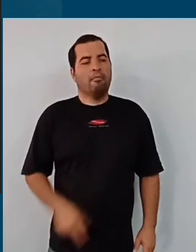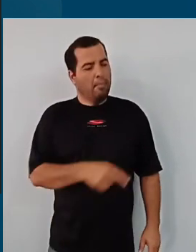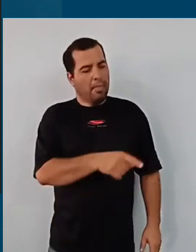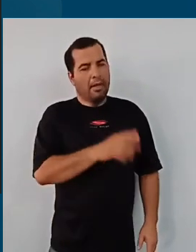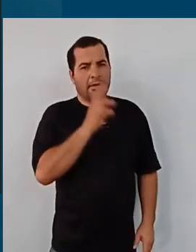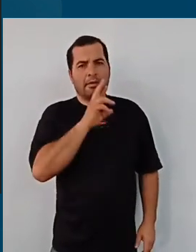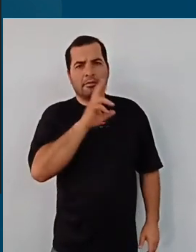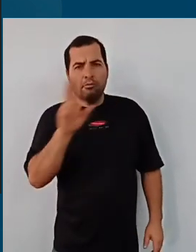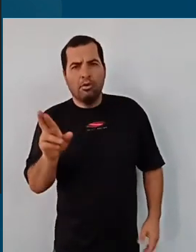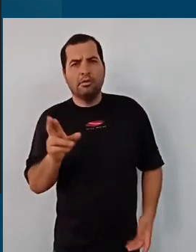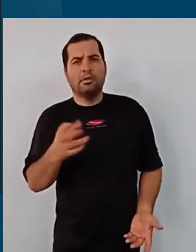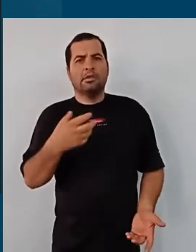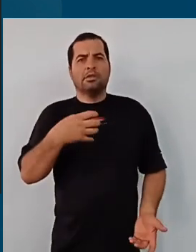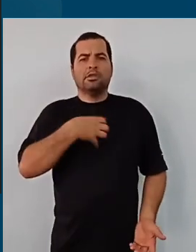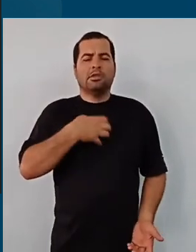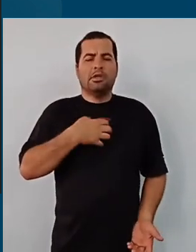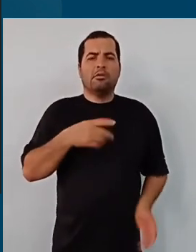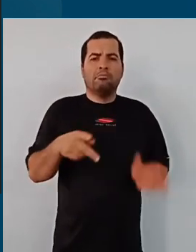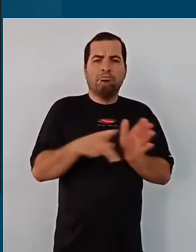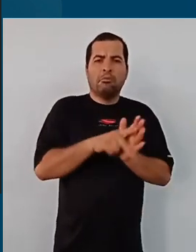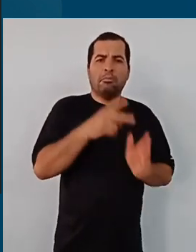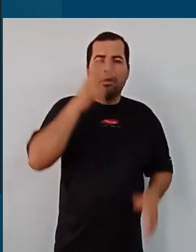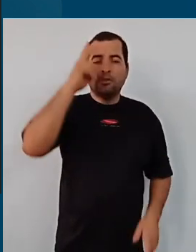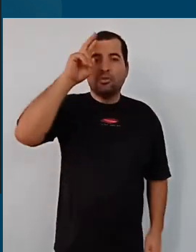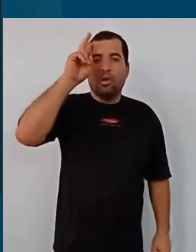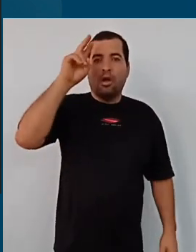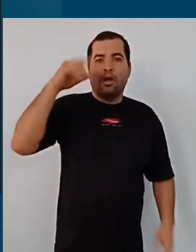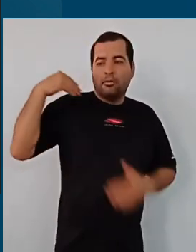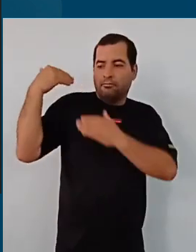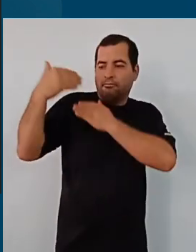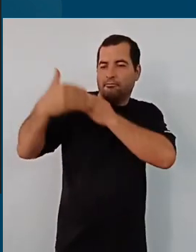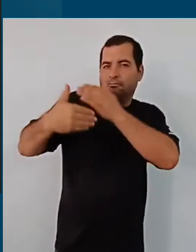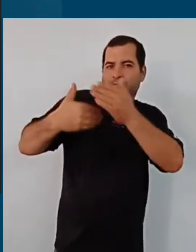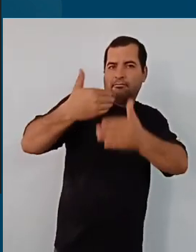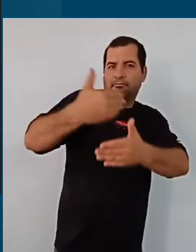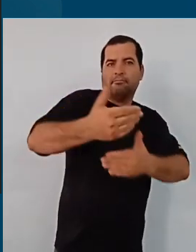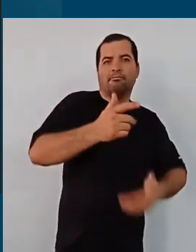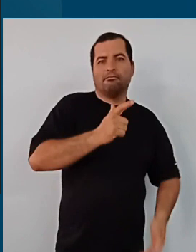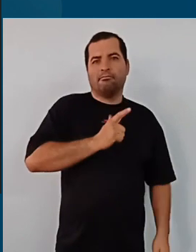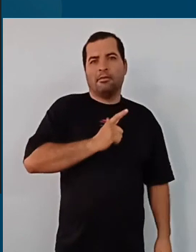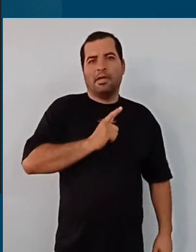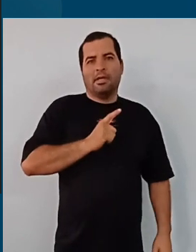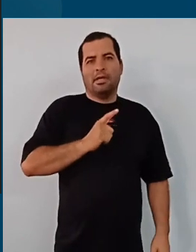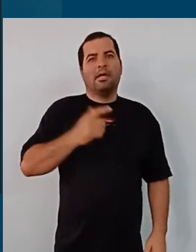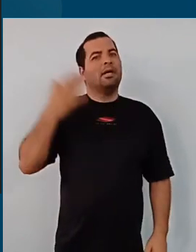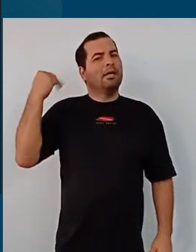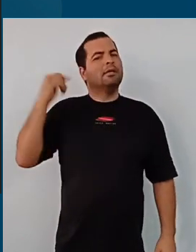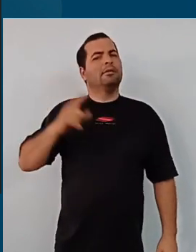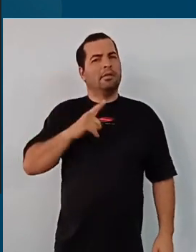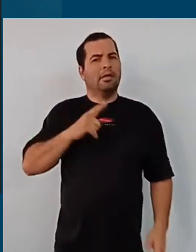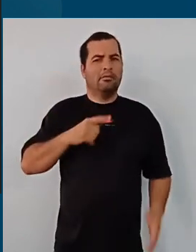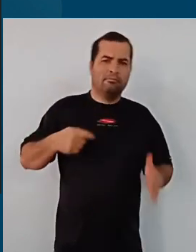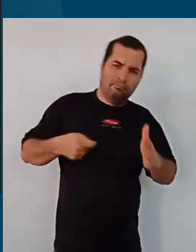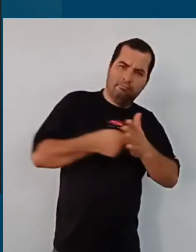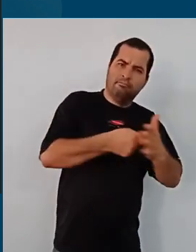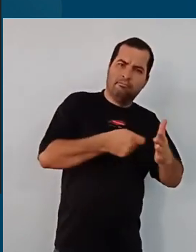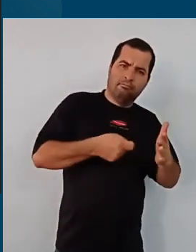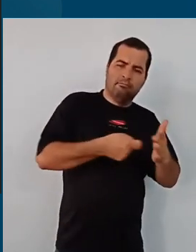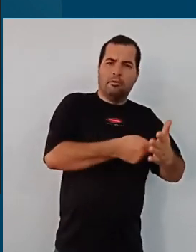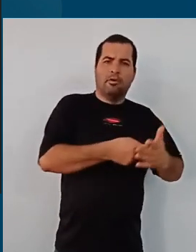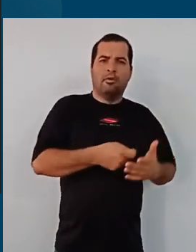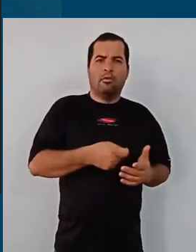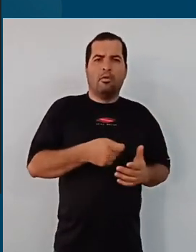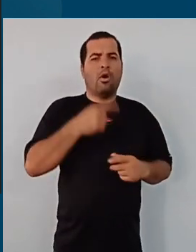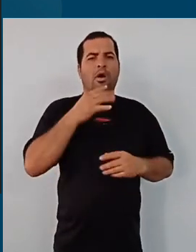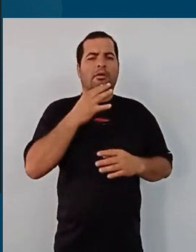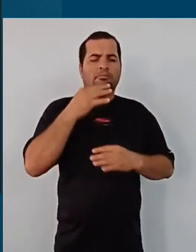responder a um momento da nossa história em que se falava muito de revolução do conhecimento pelo avanço